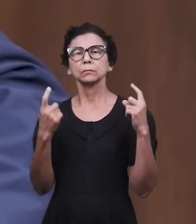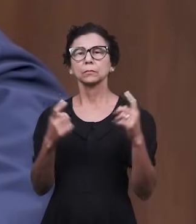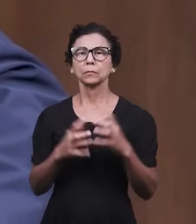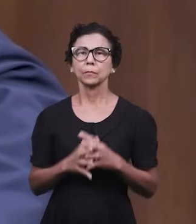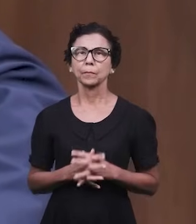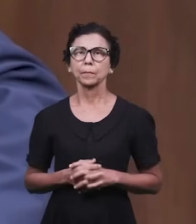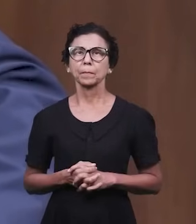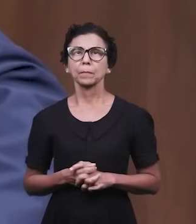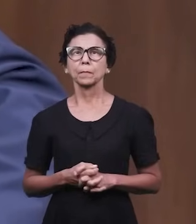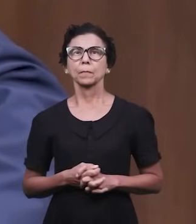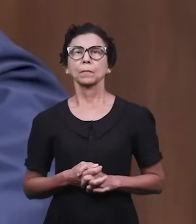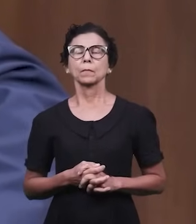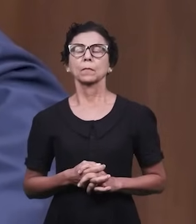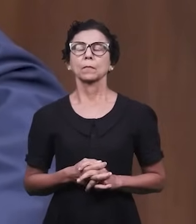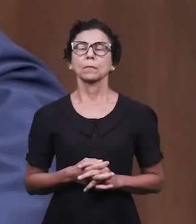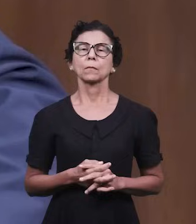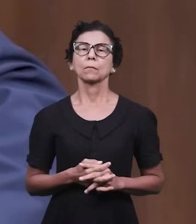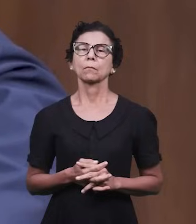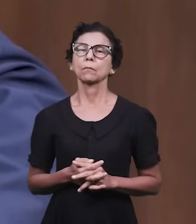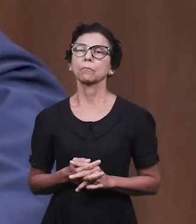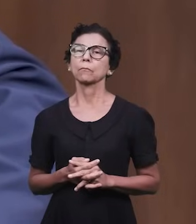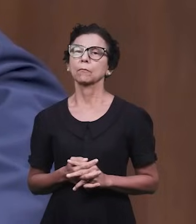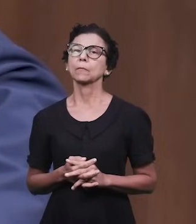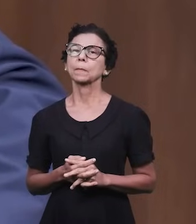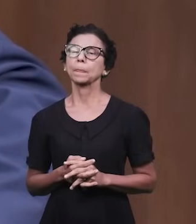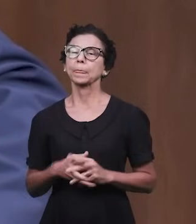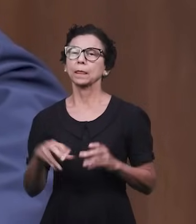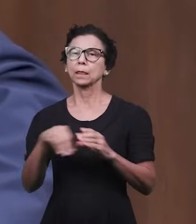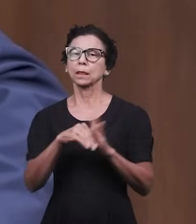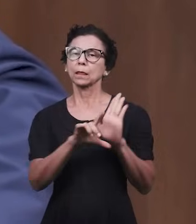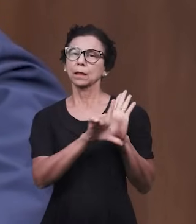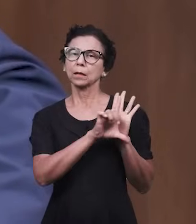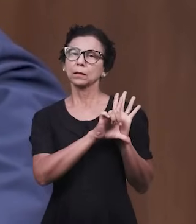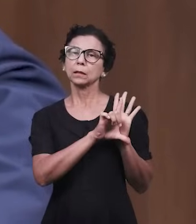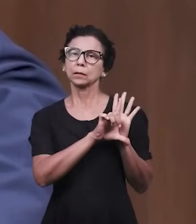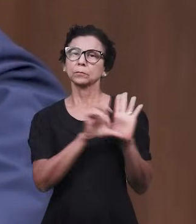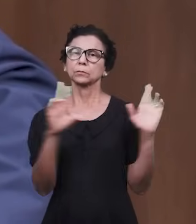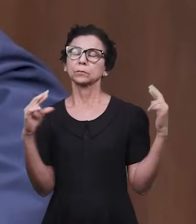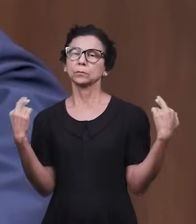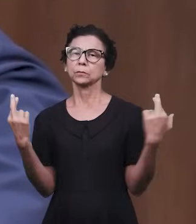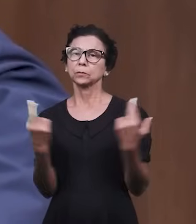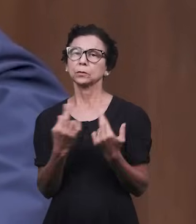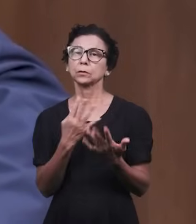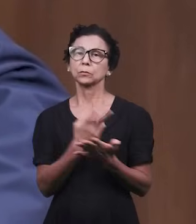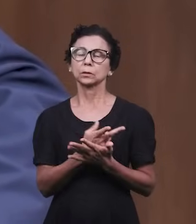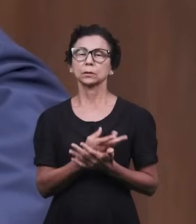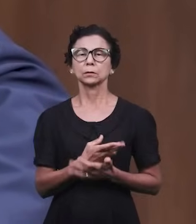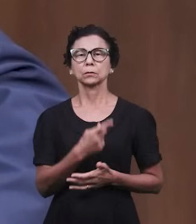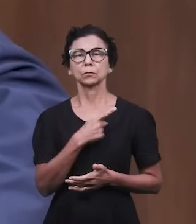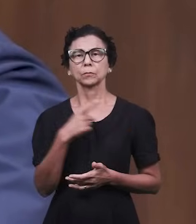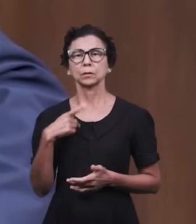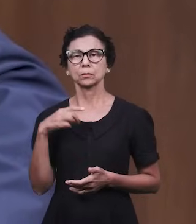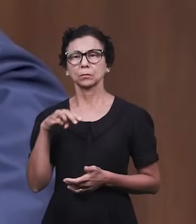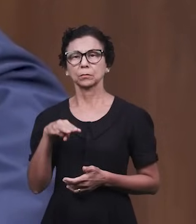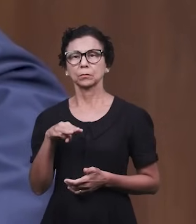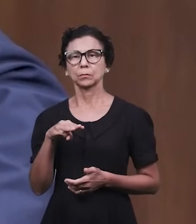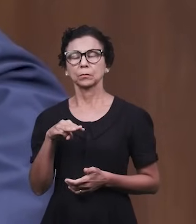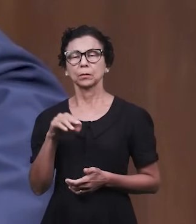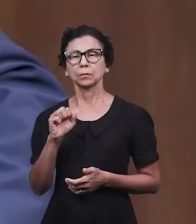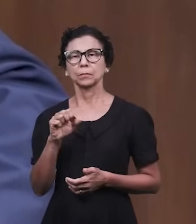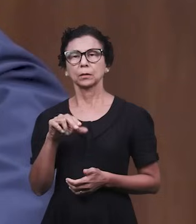que aquela reunião fosse de forma legal. Foi então que o pastor Manuel dos Passos Bastos, o primeiro presidente,